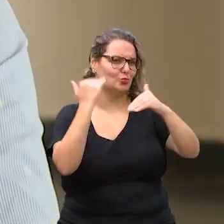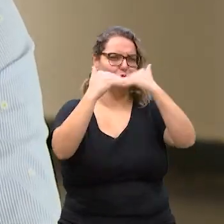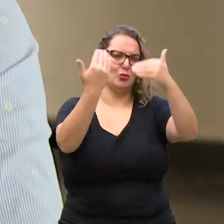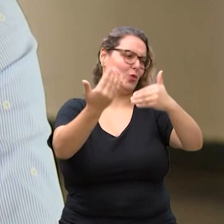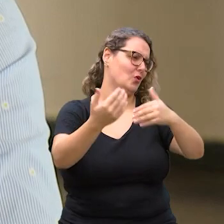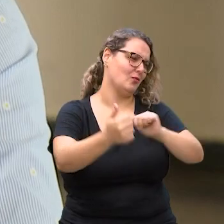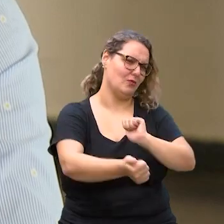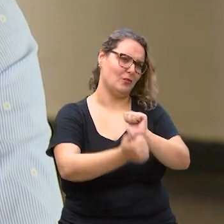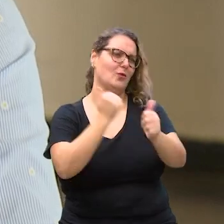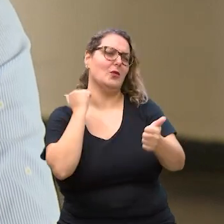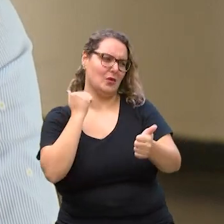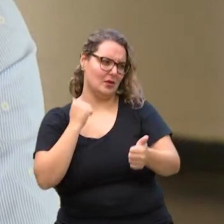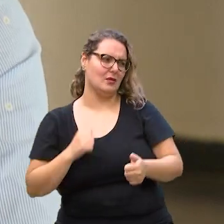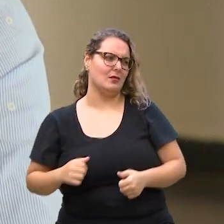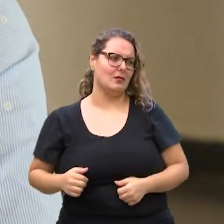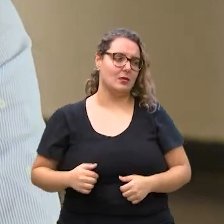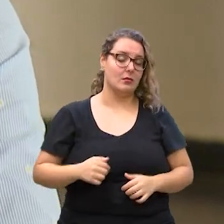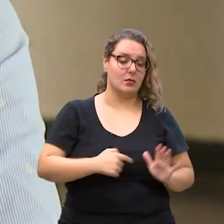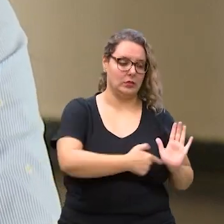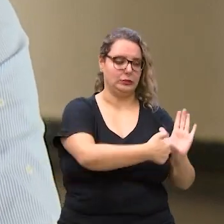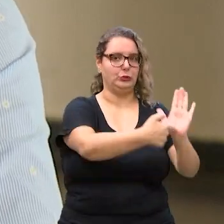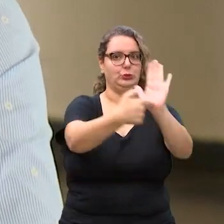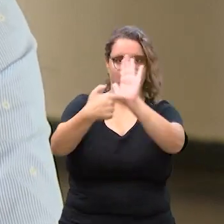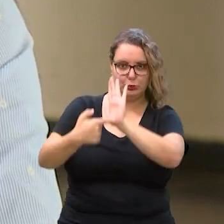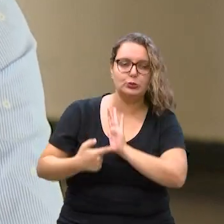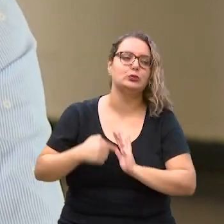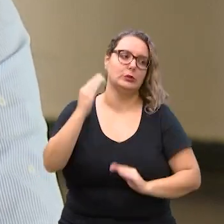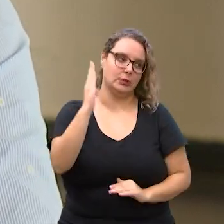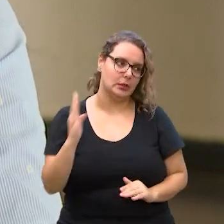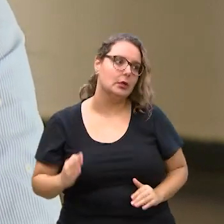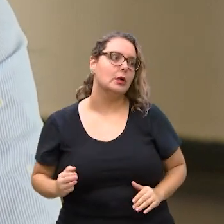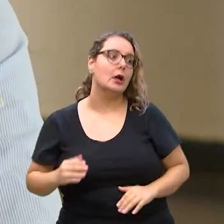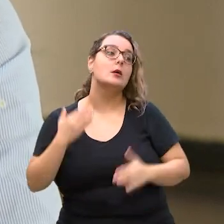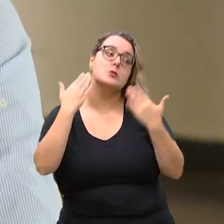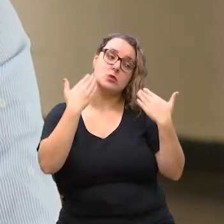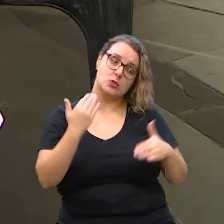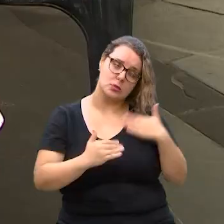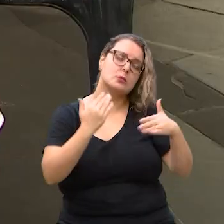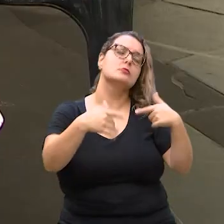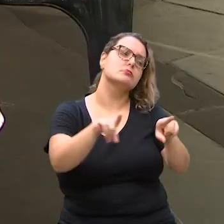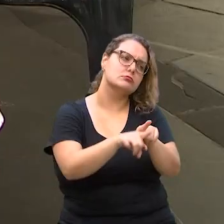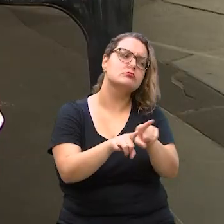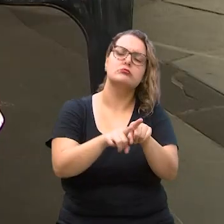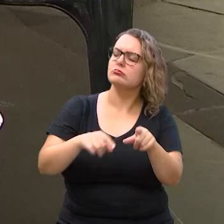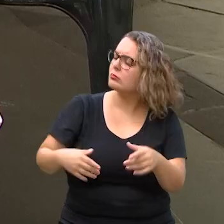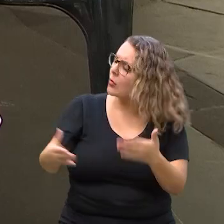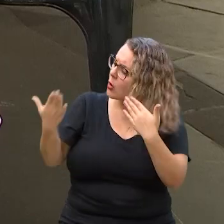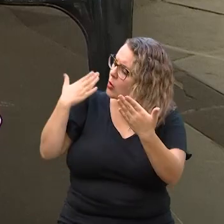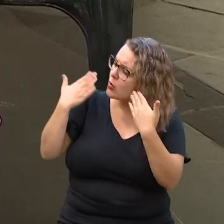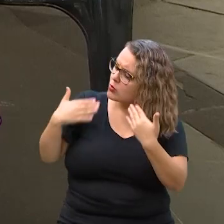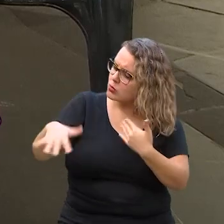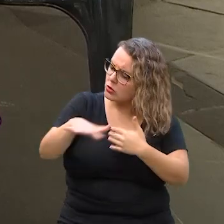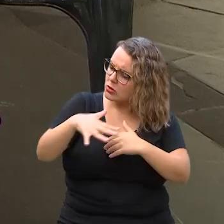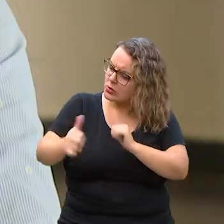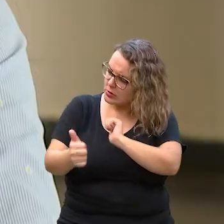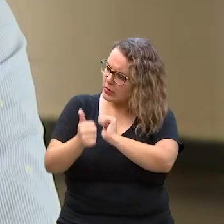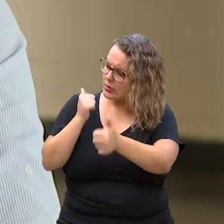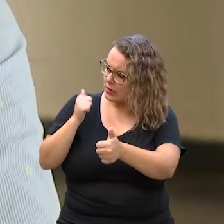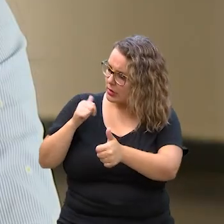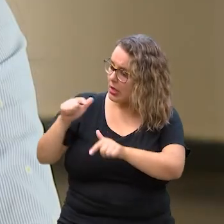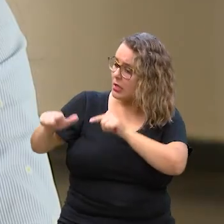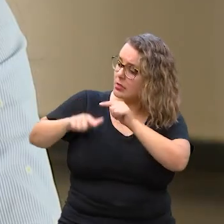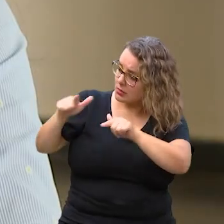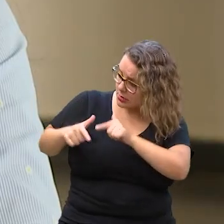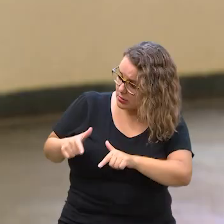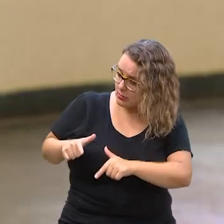evoluindo e ganhando mais expressividade aqui no Brasil, por exemplo, a psicologia foi desenvolvendo também. O psicólogo do esporte, ele trabalha